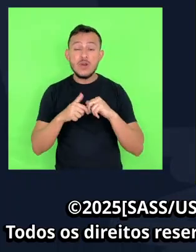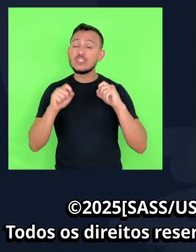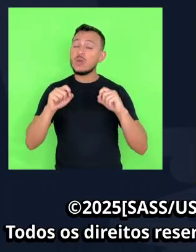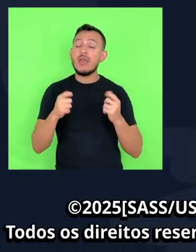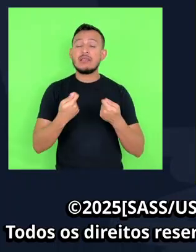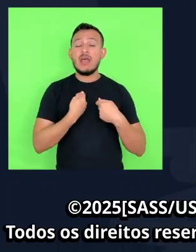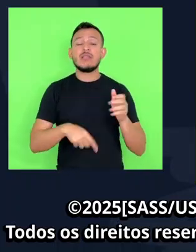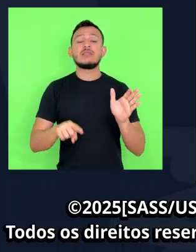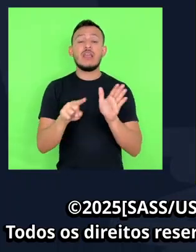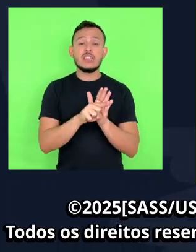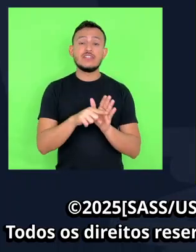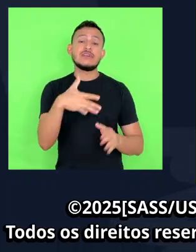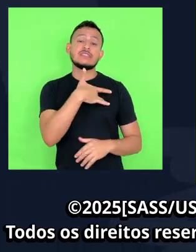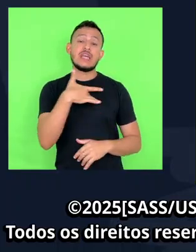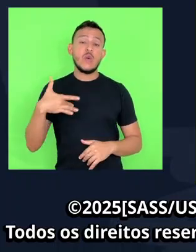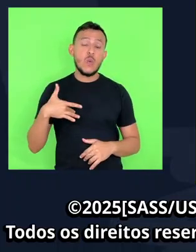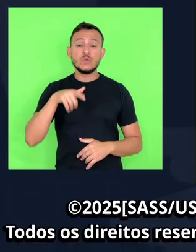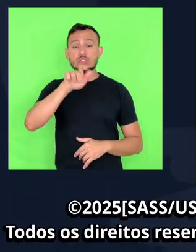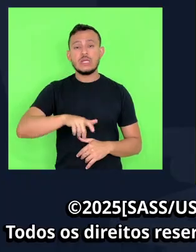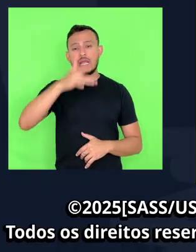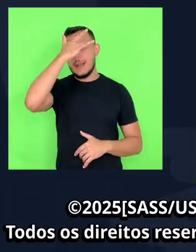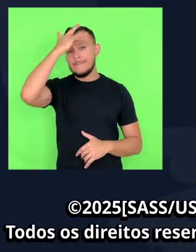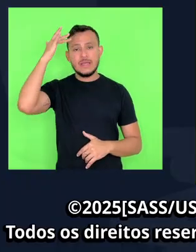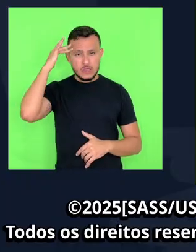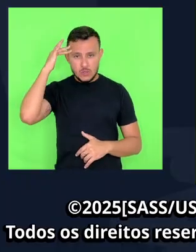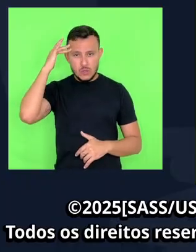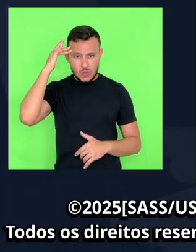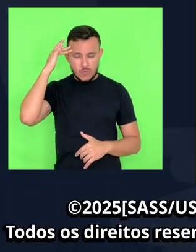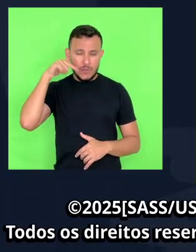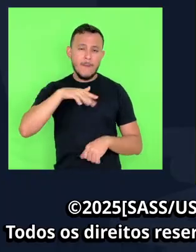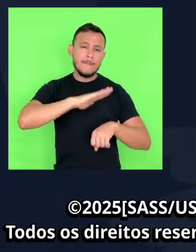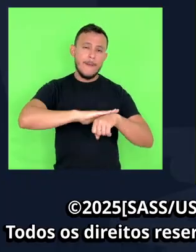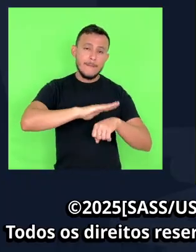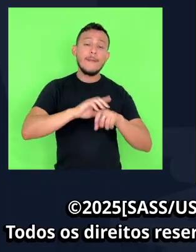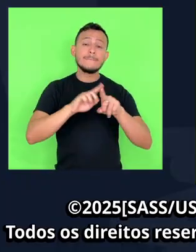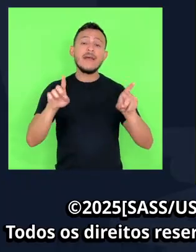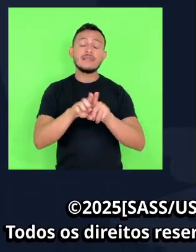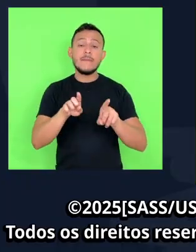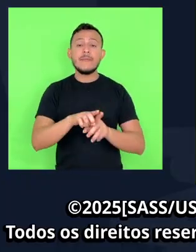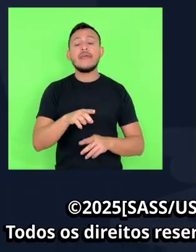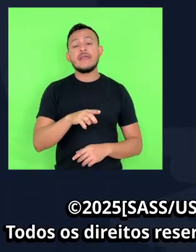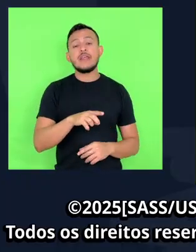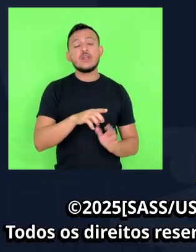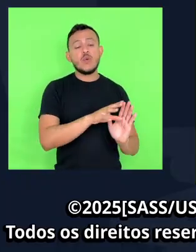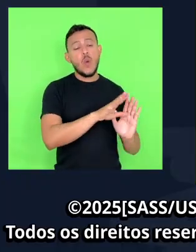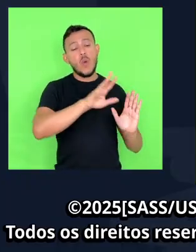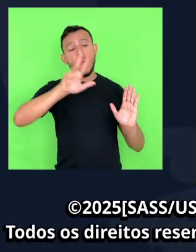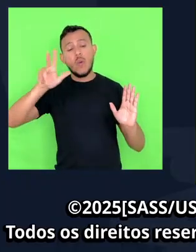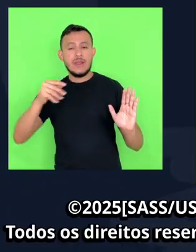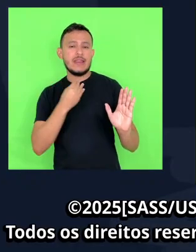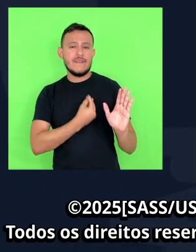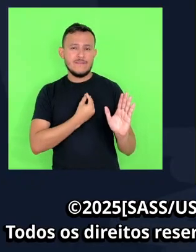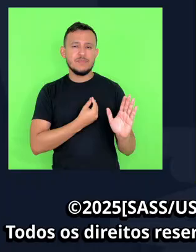de forma negativa na saúde daquele indivíduo, não só naquele momento, mas ao longo de toda a sua